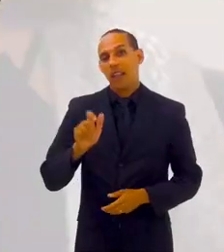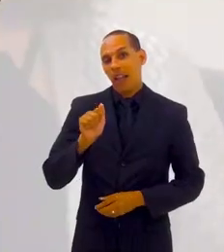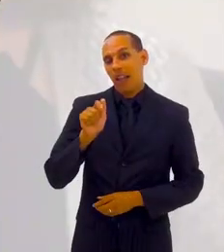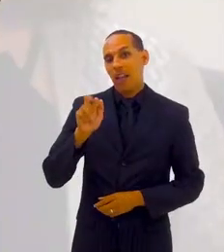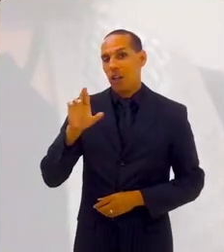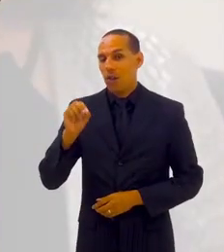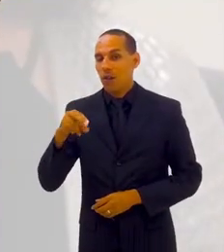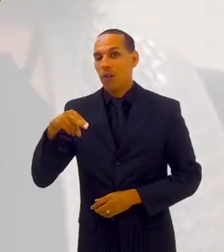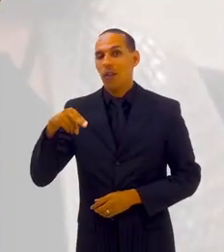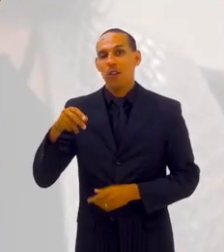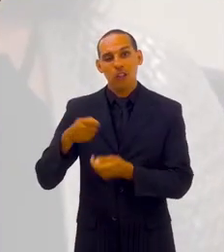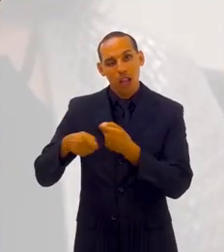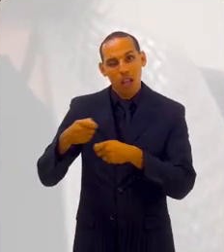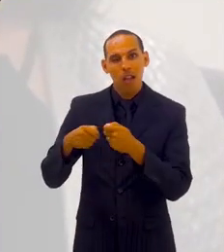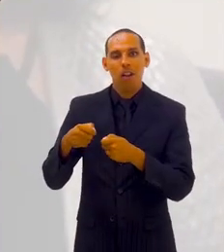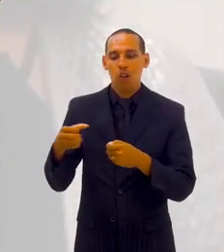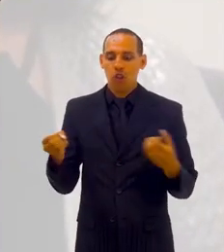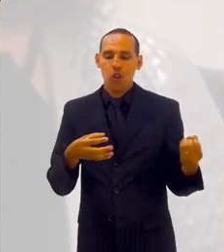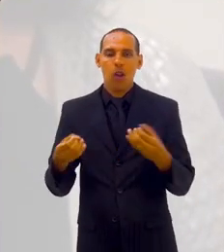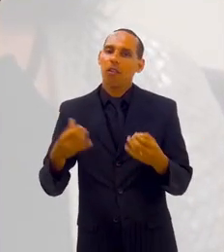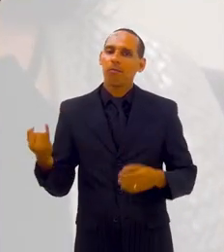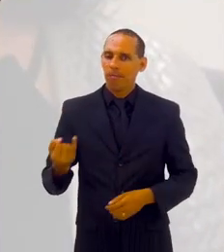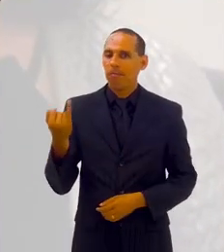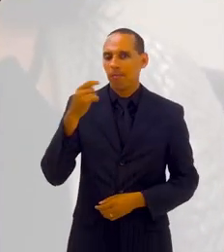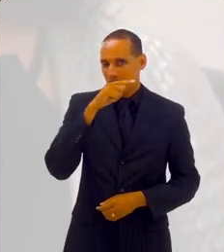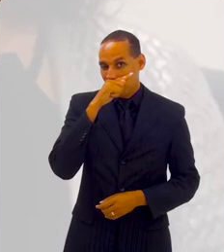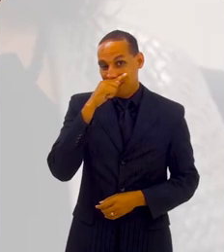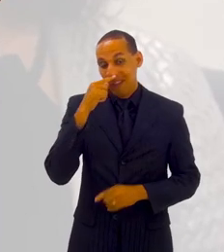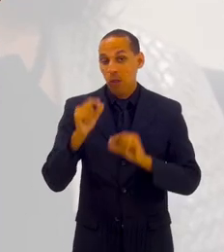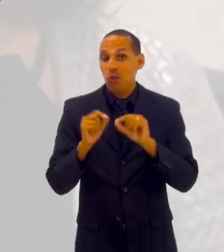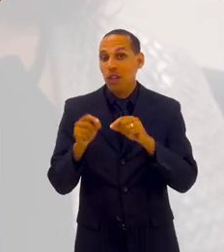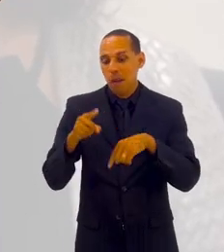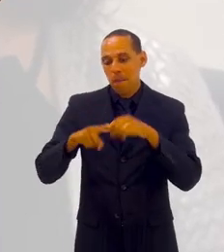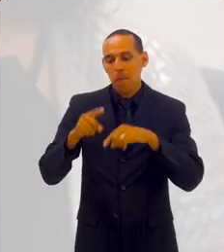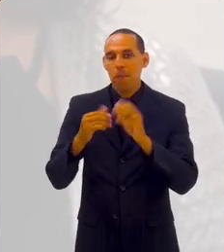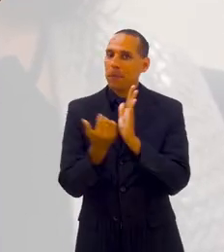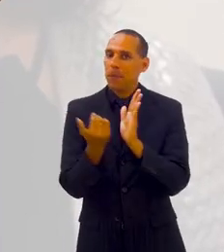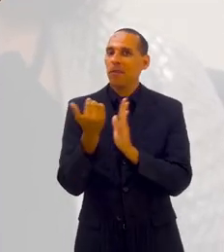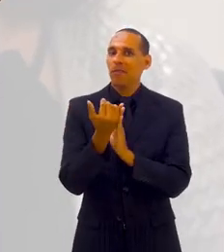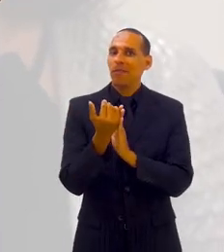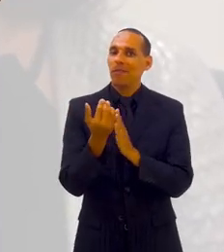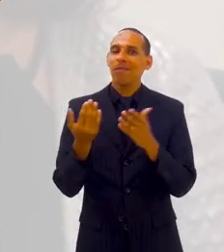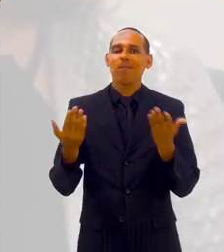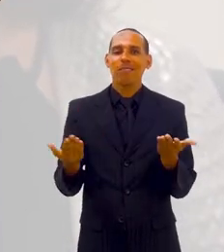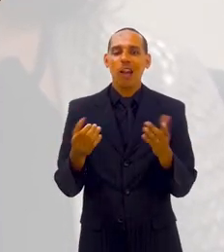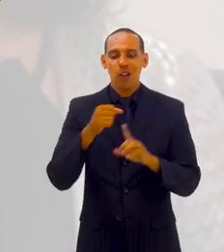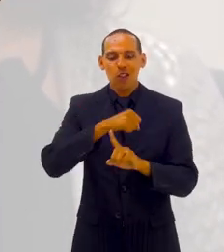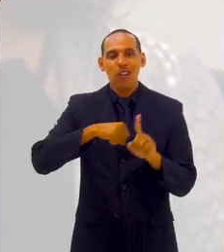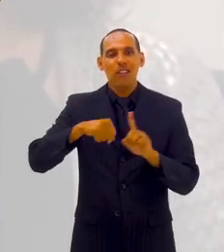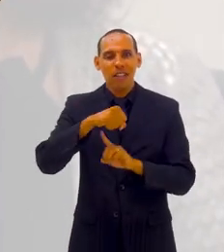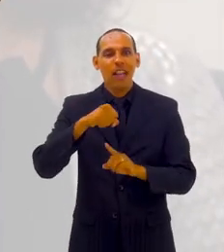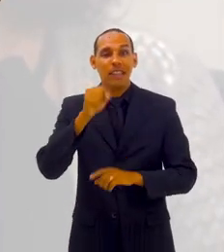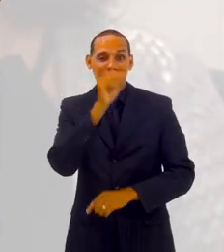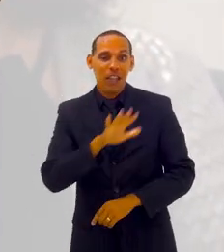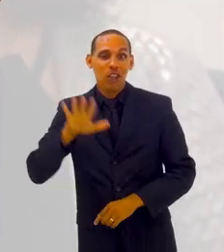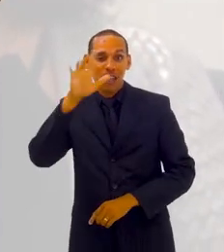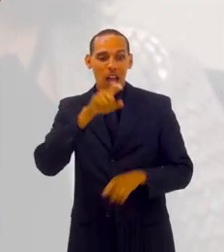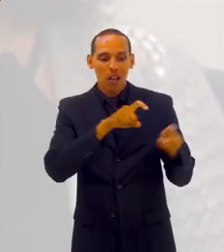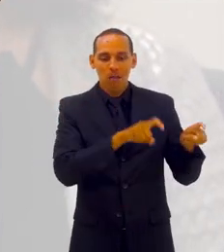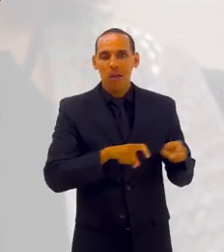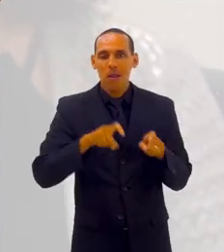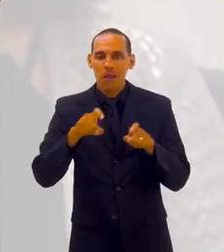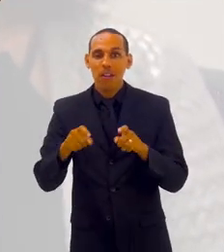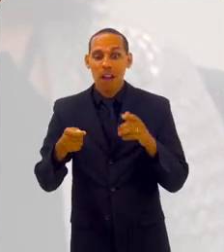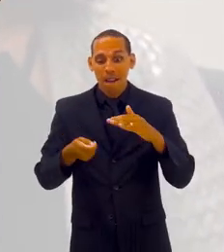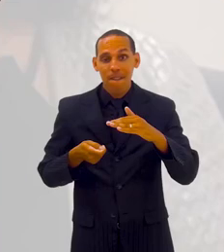no agronegócio a Inovação tem um papel fundamental no aumento da produtividade de olho nisso a sociedade Nacional da Agricultura